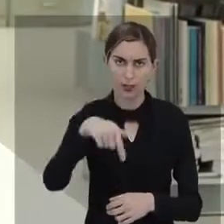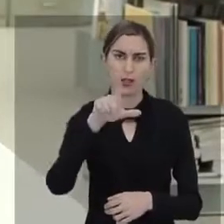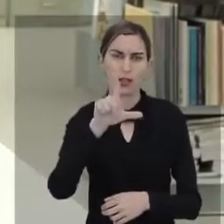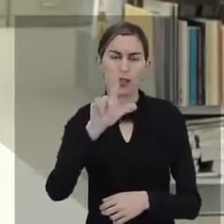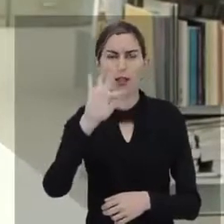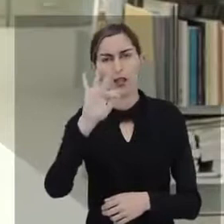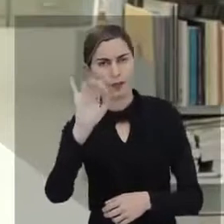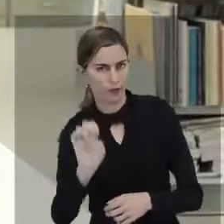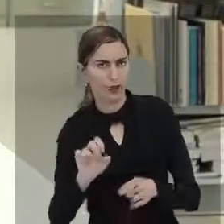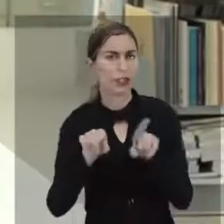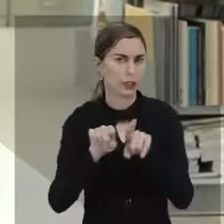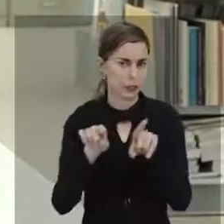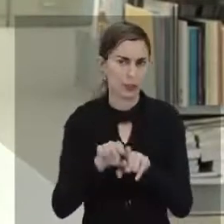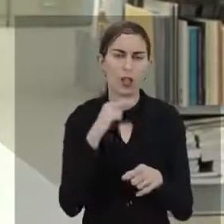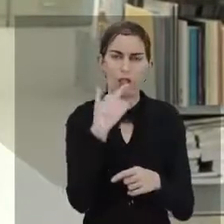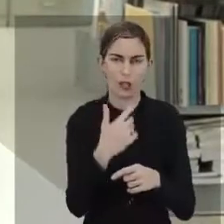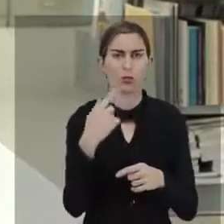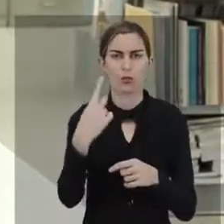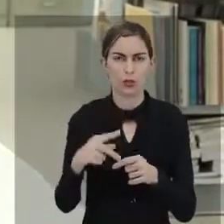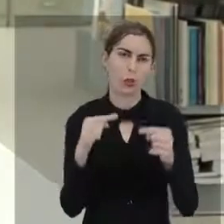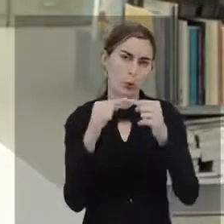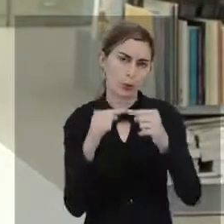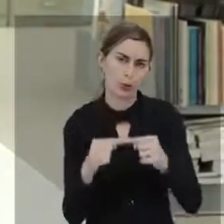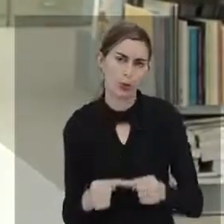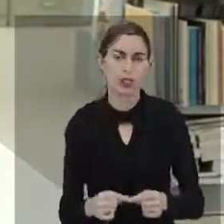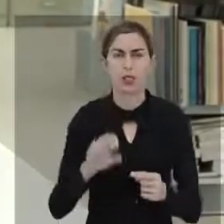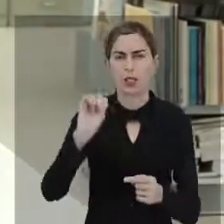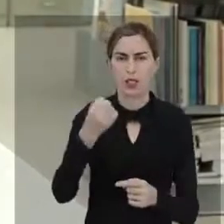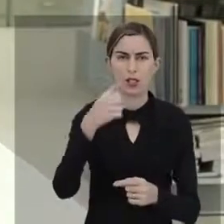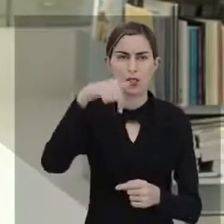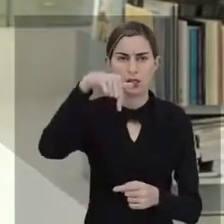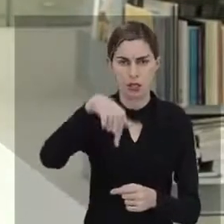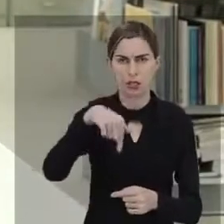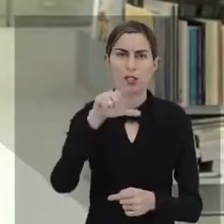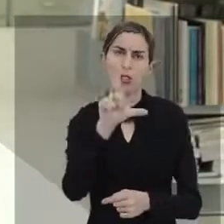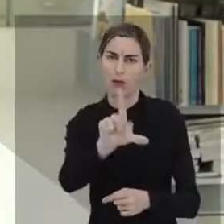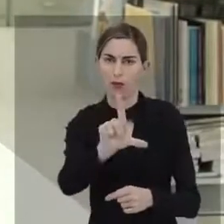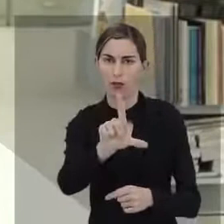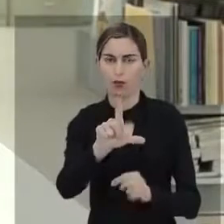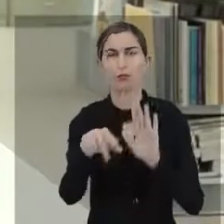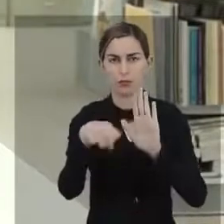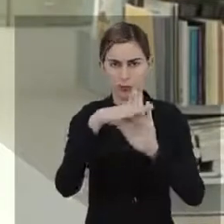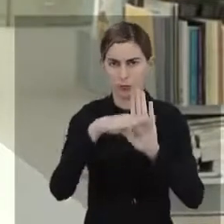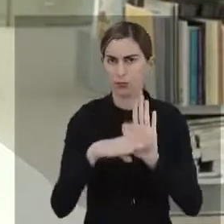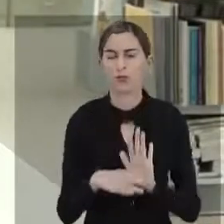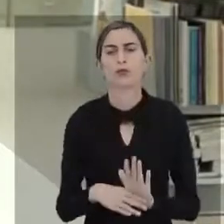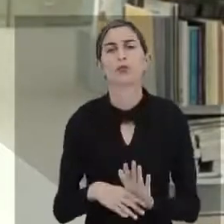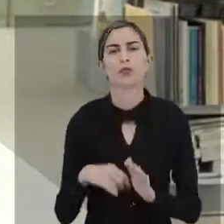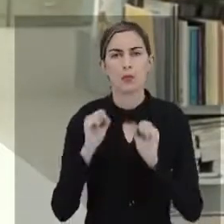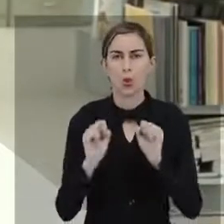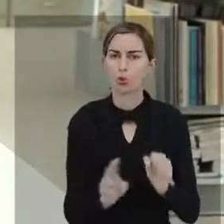SGBD e a linguagem dele é o SQL, certo? O SQL padrão. Então você pode usar o SQLite e